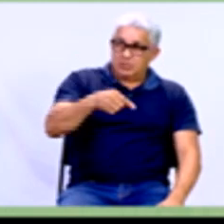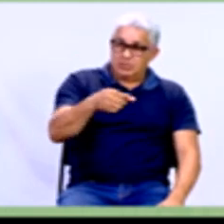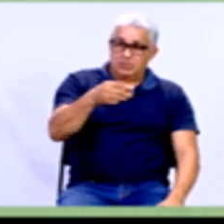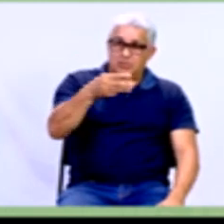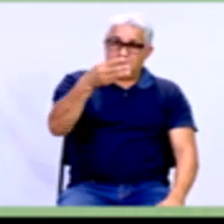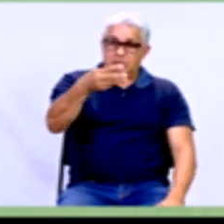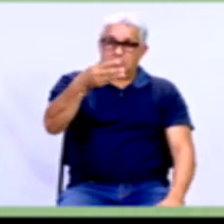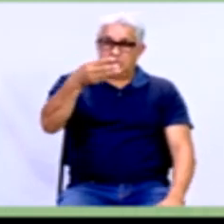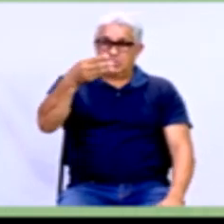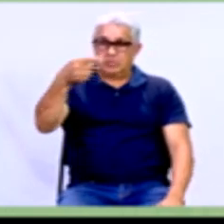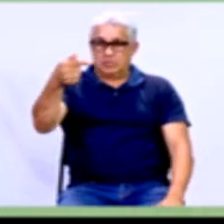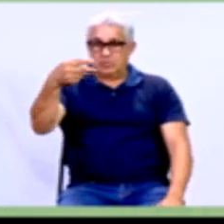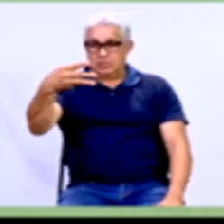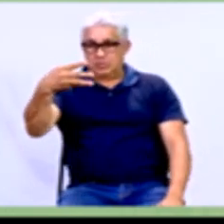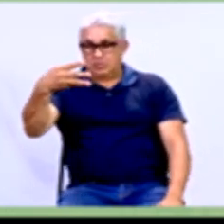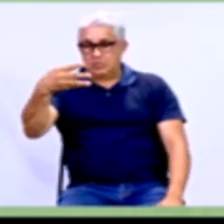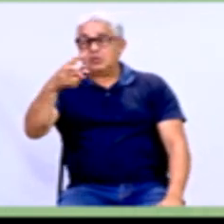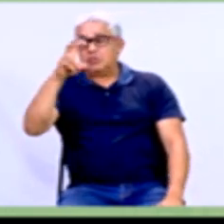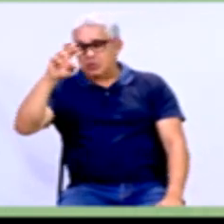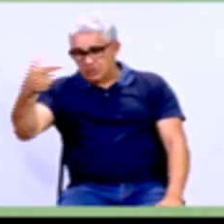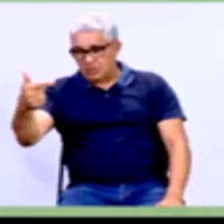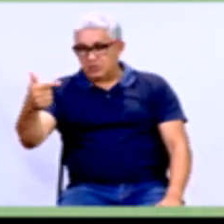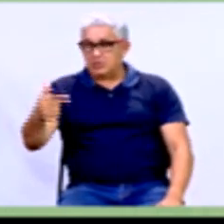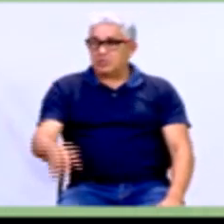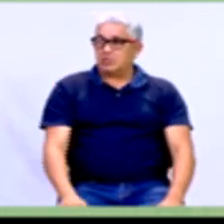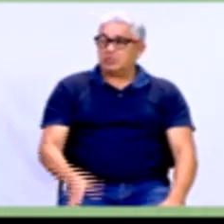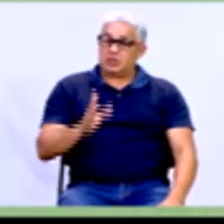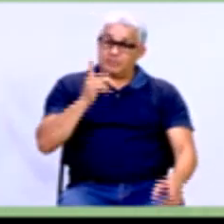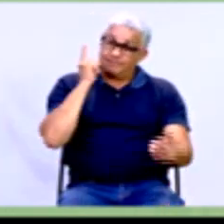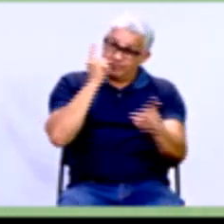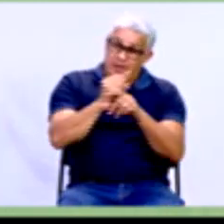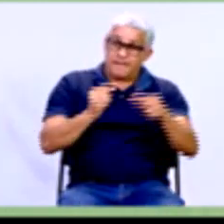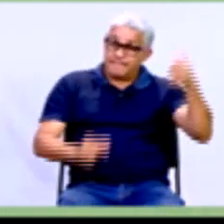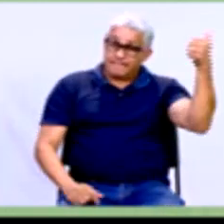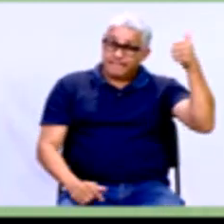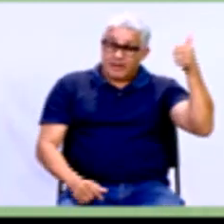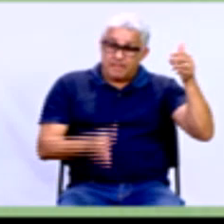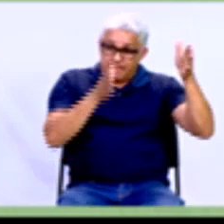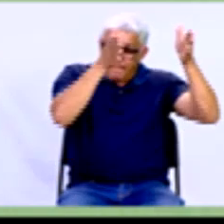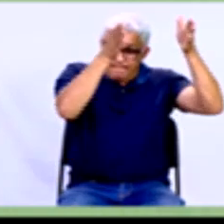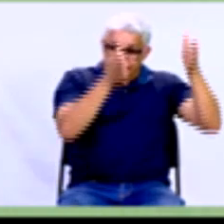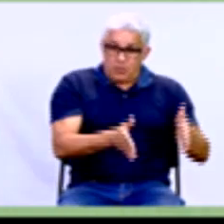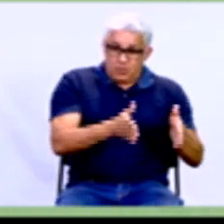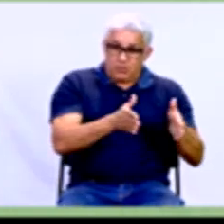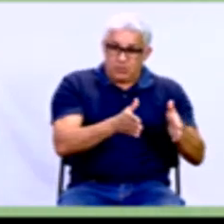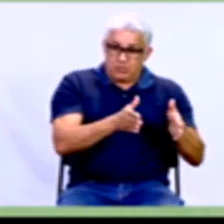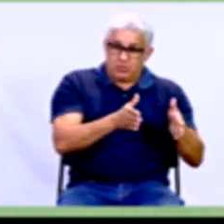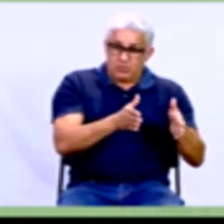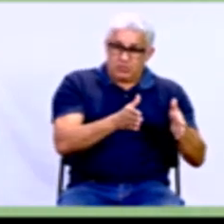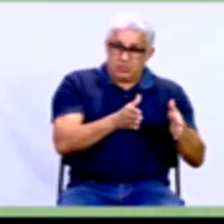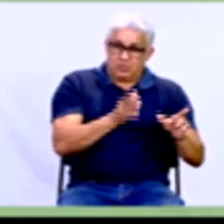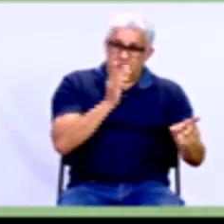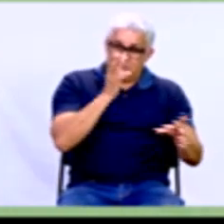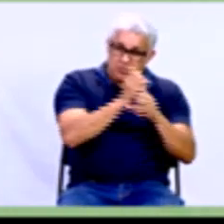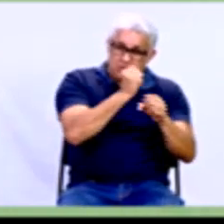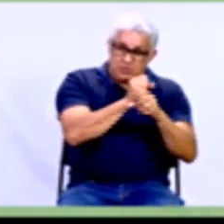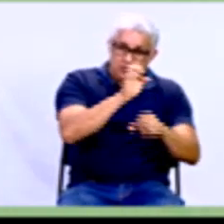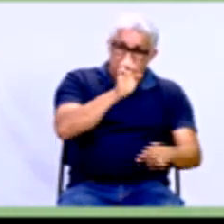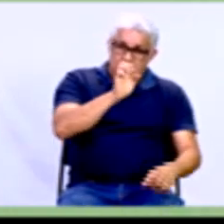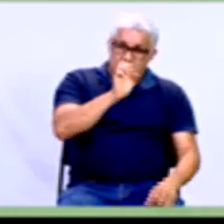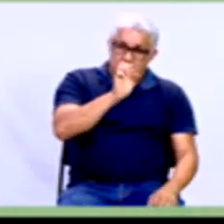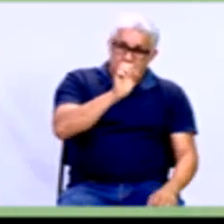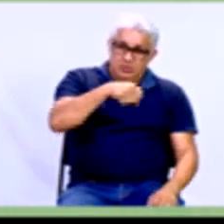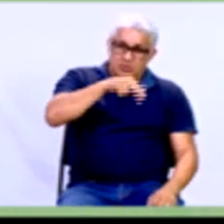0,3752. Já achamos aqui o primeiro passo para formar nossa equação, tá? Então, vamos para o